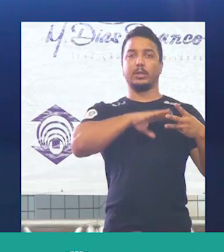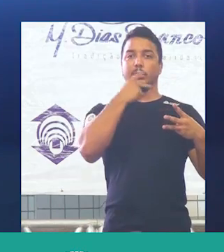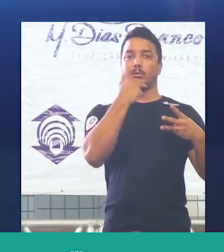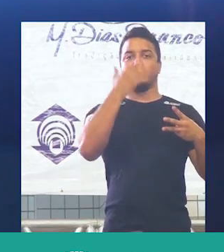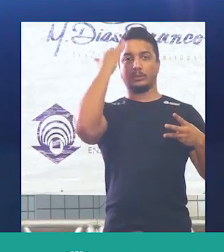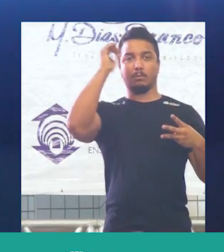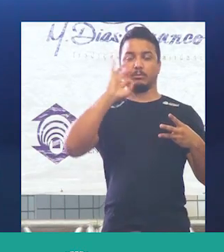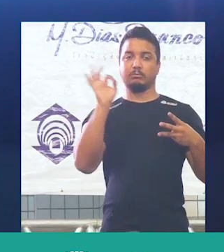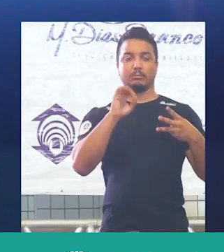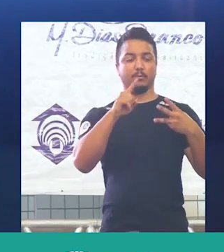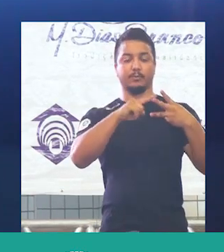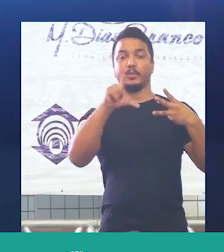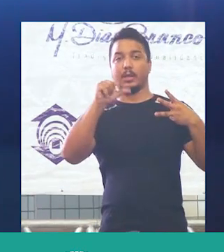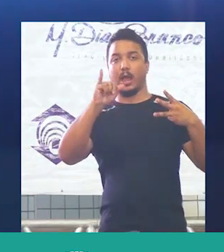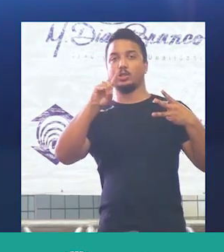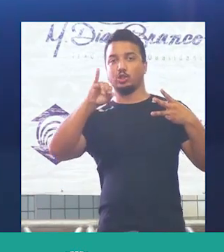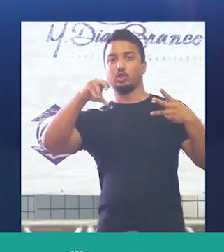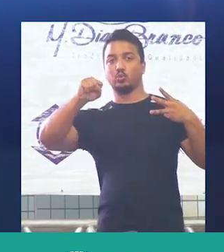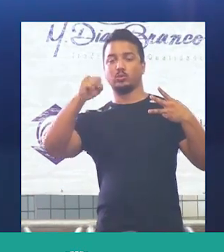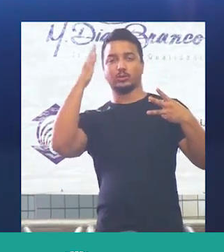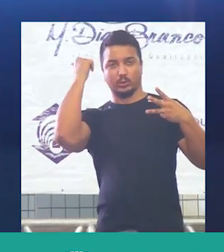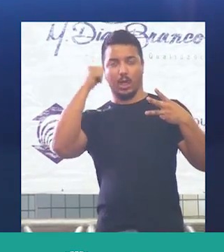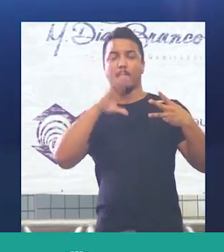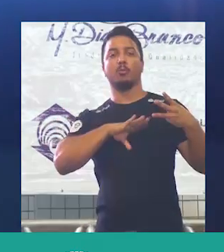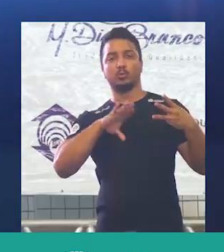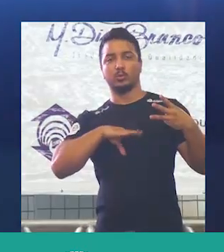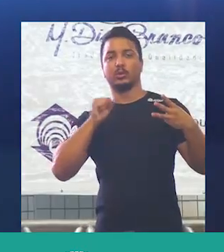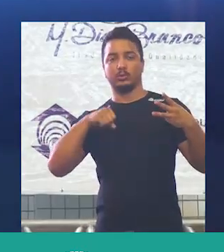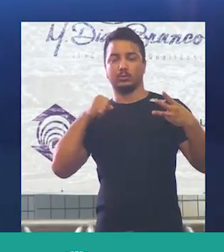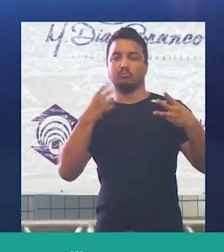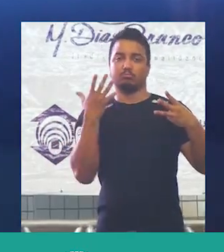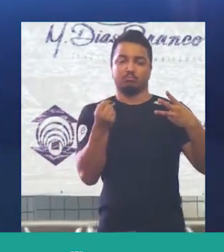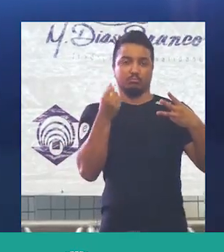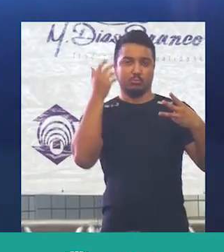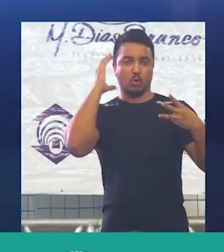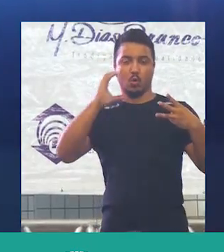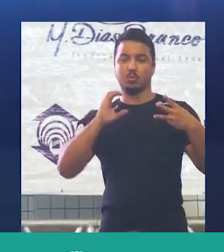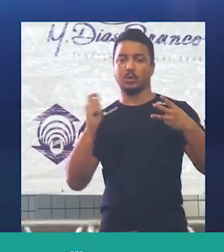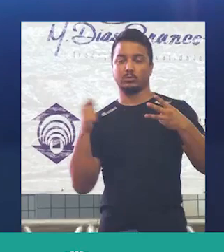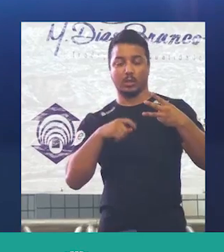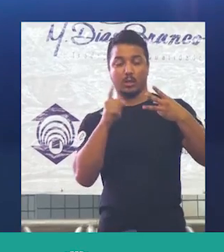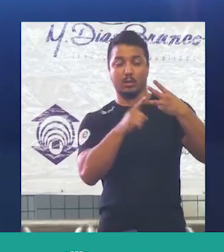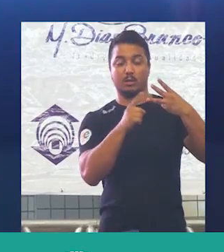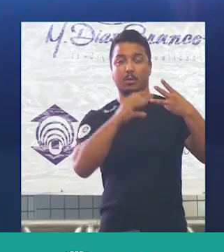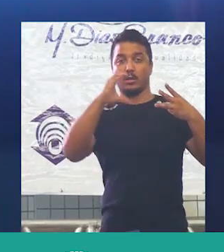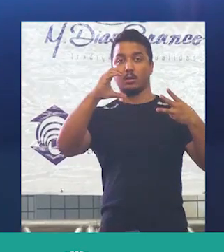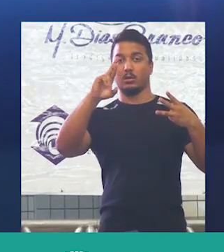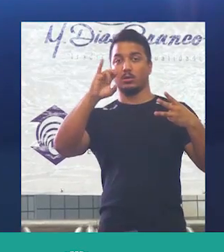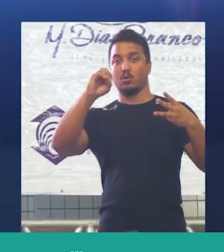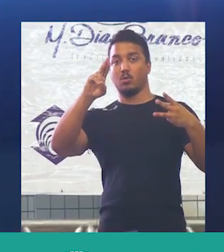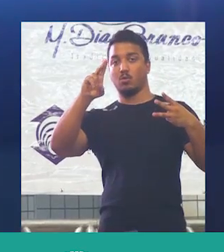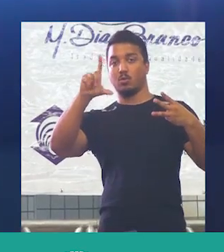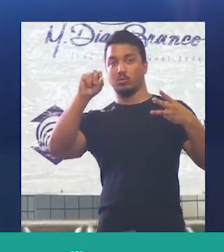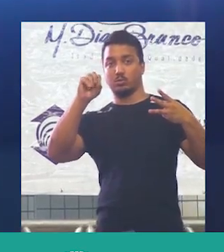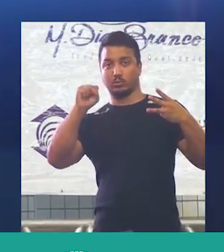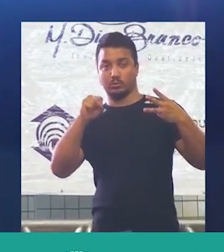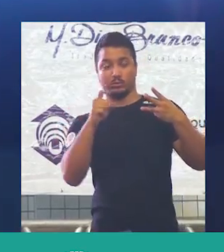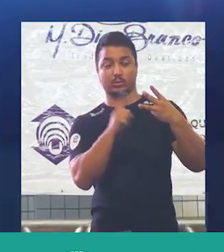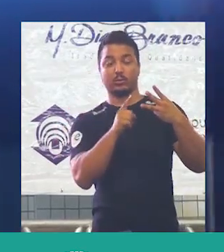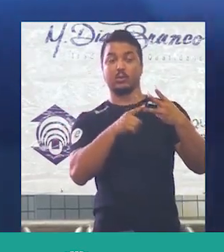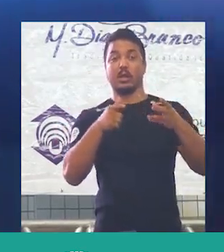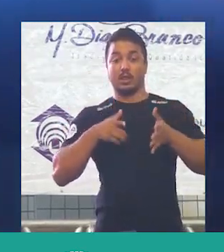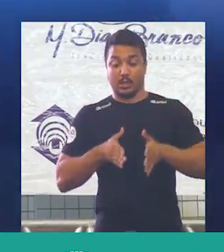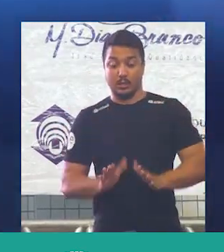português, os ladinos, que vinham da África já sabendo falar português, e os crioulos. Esses eram